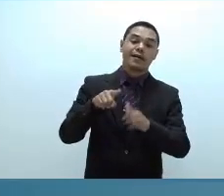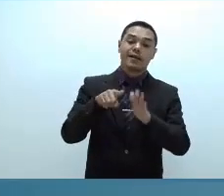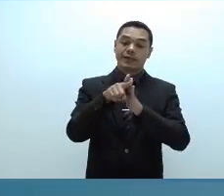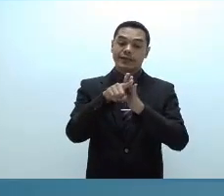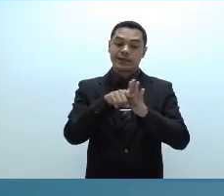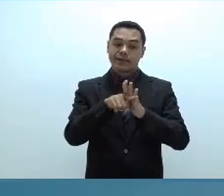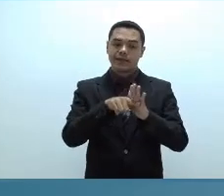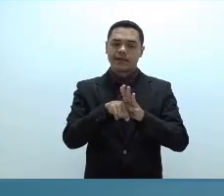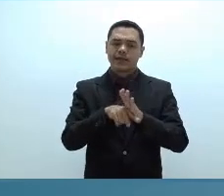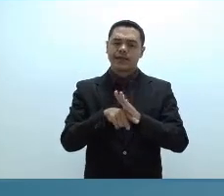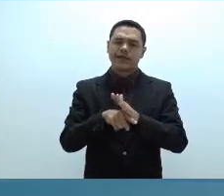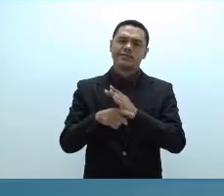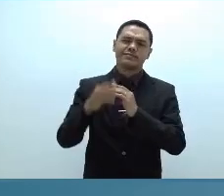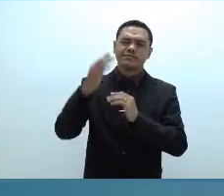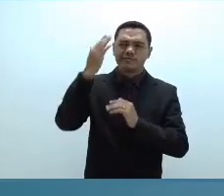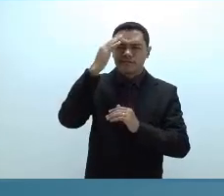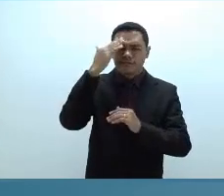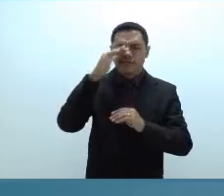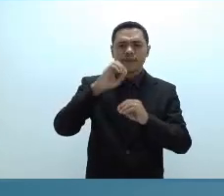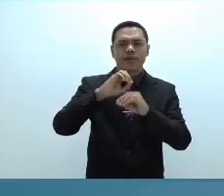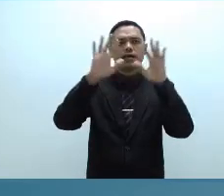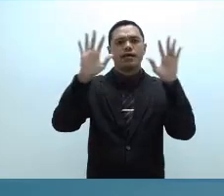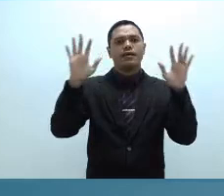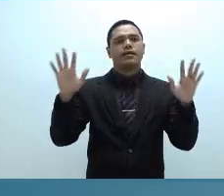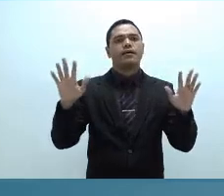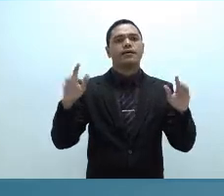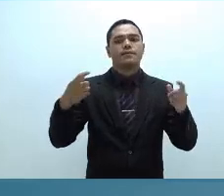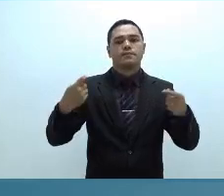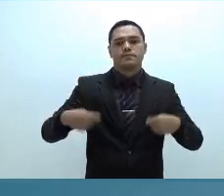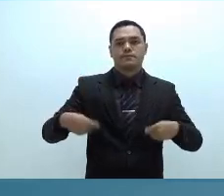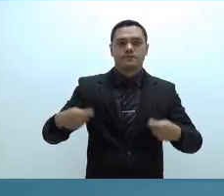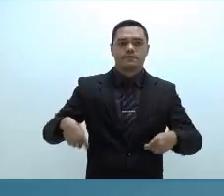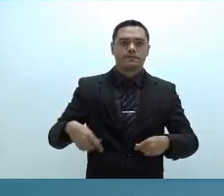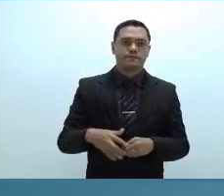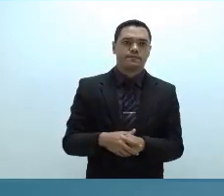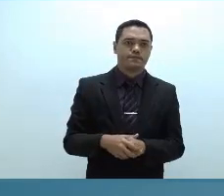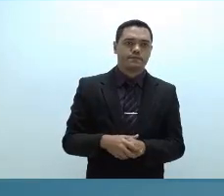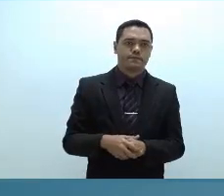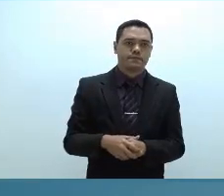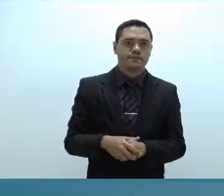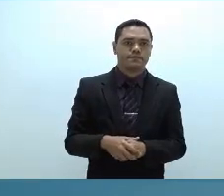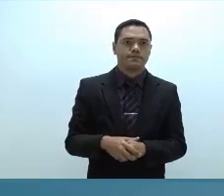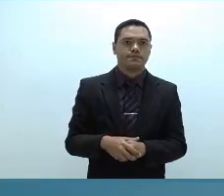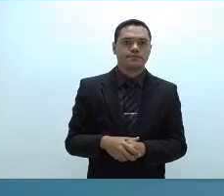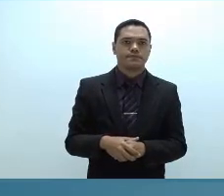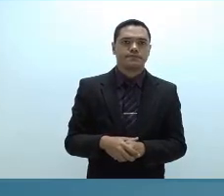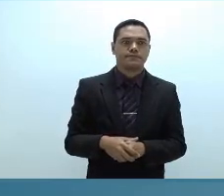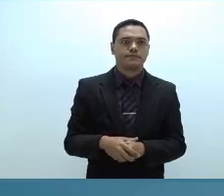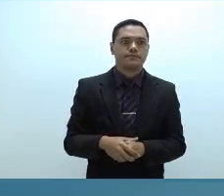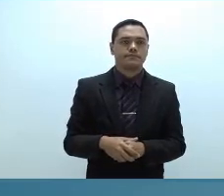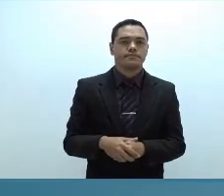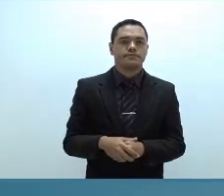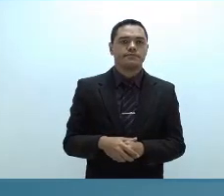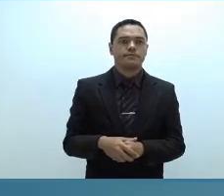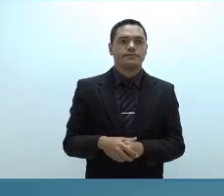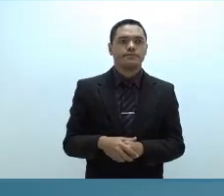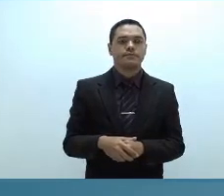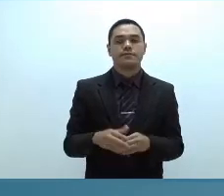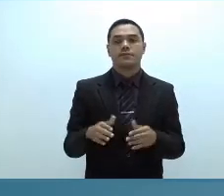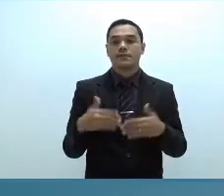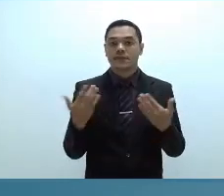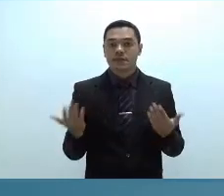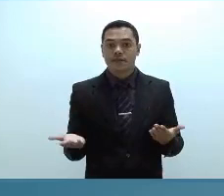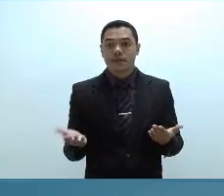como diz a jurisprudência do Código Tribunal Superior de Justiça, que nós somos obrigados a cumprir. No